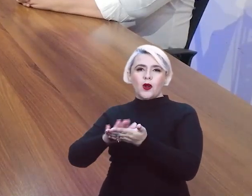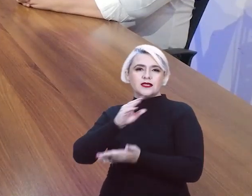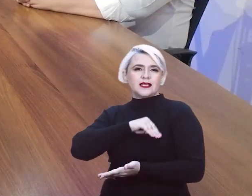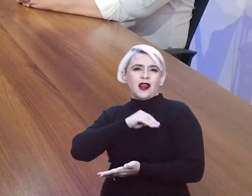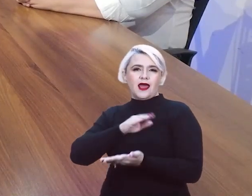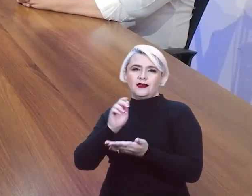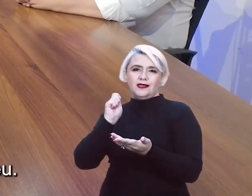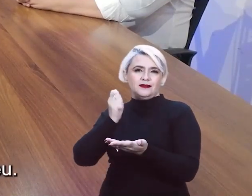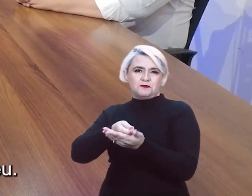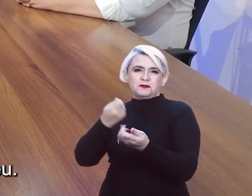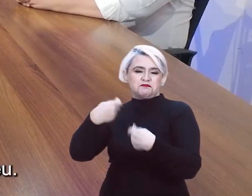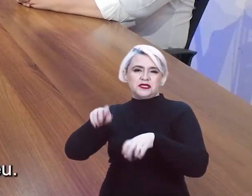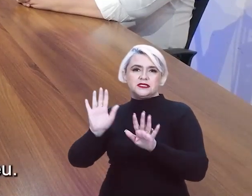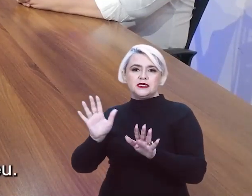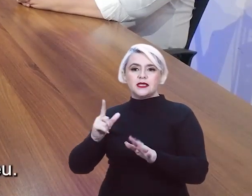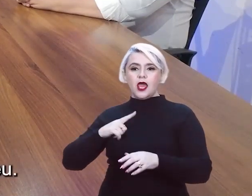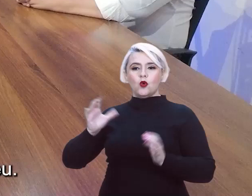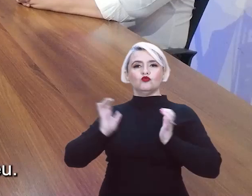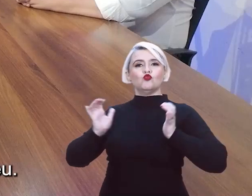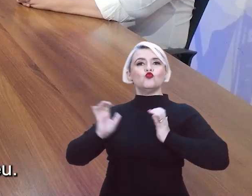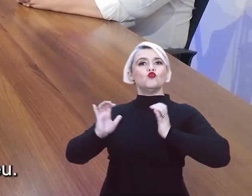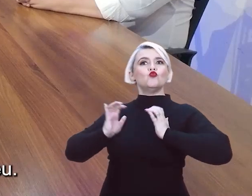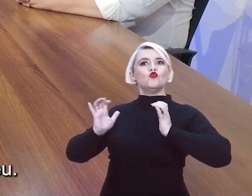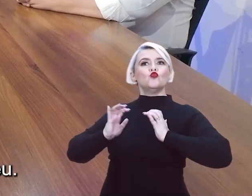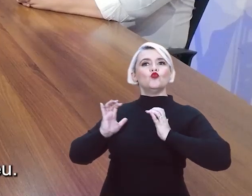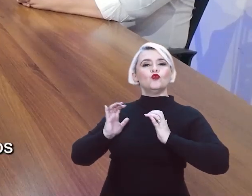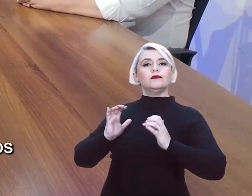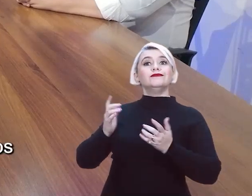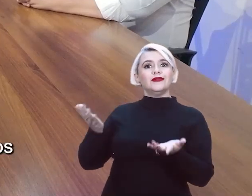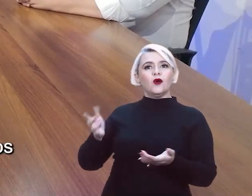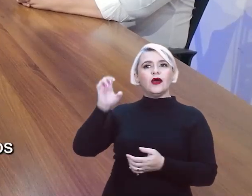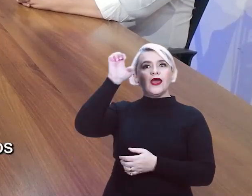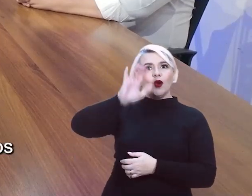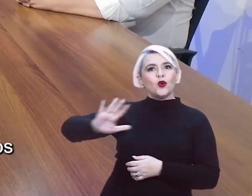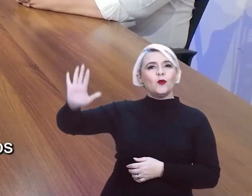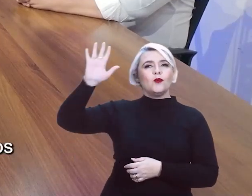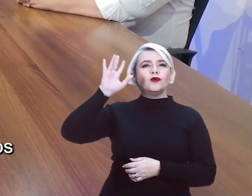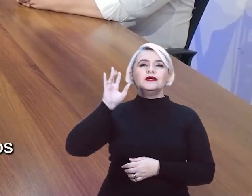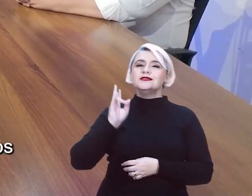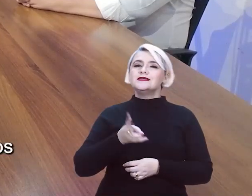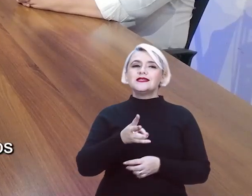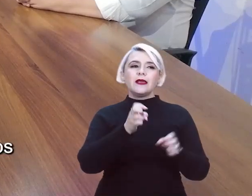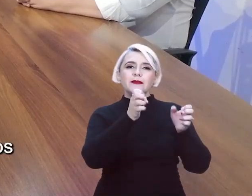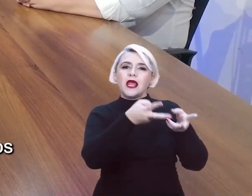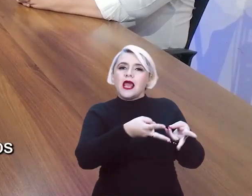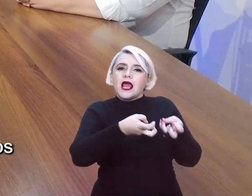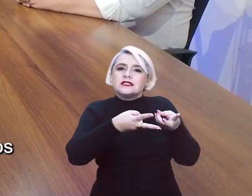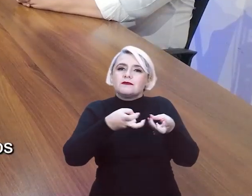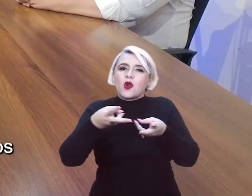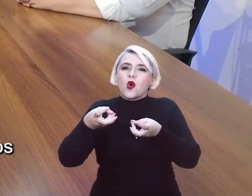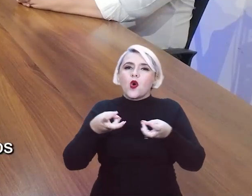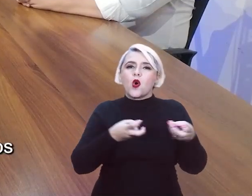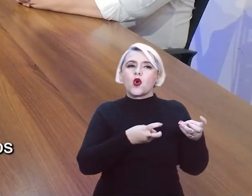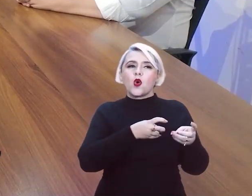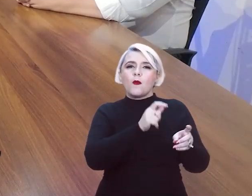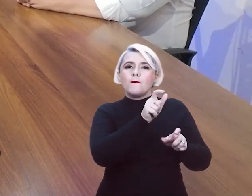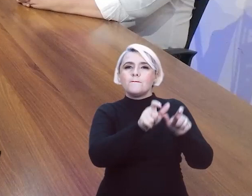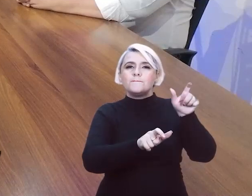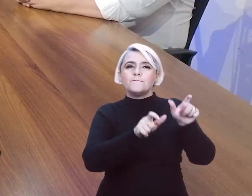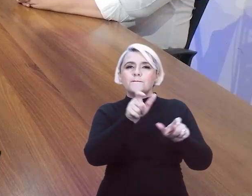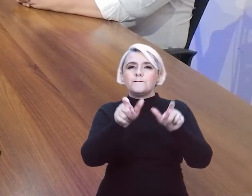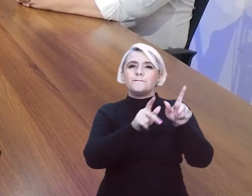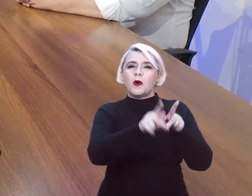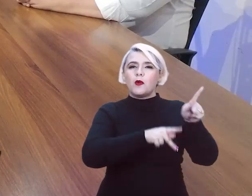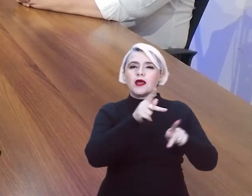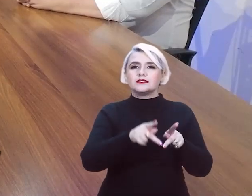nada, eu enriqueço. Então, o europeu ele sempre explorou os outros. E, ao mesmo tempo, ele fez